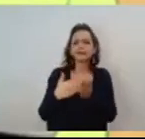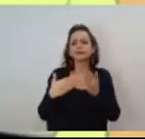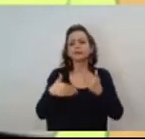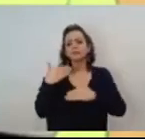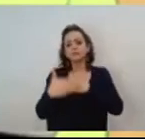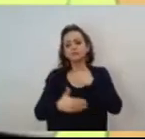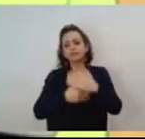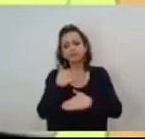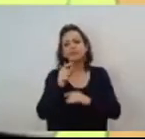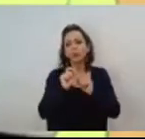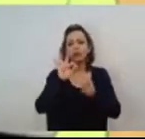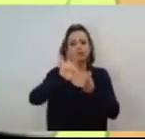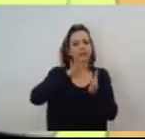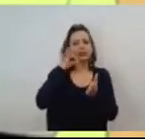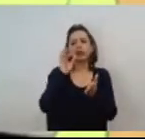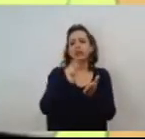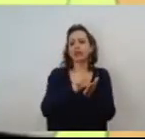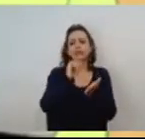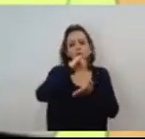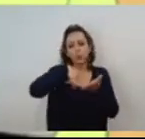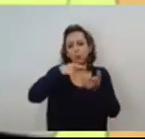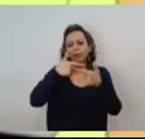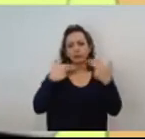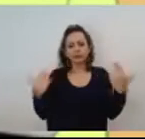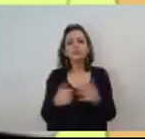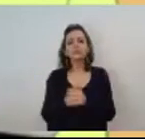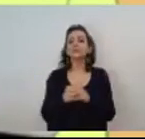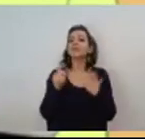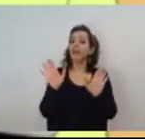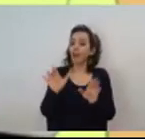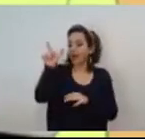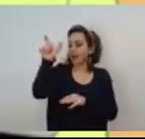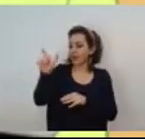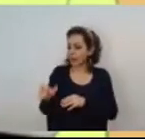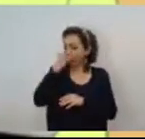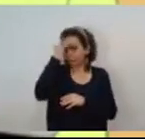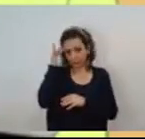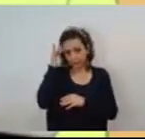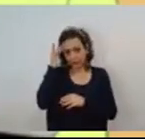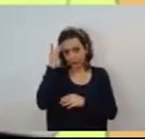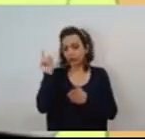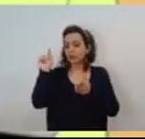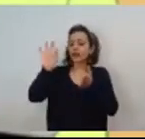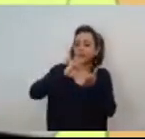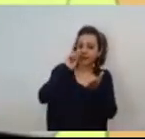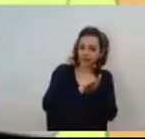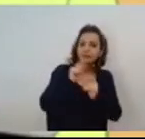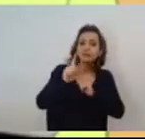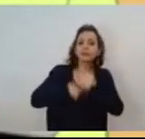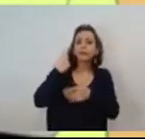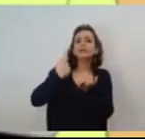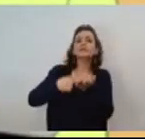na o fornecedor então ele é cadastrado os produtos são cadastrados e a gente agenda entrega na central de